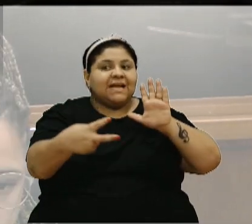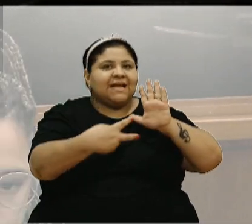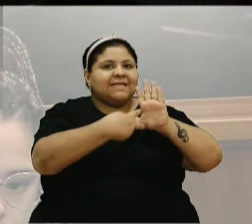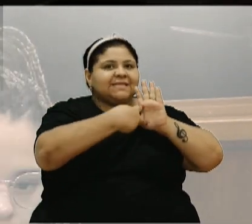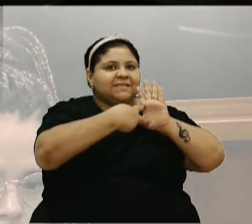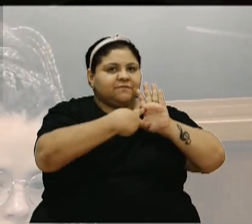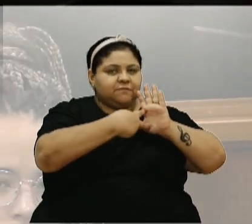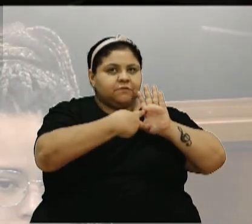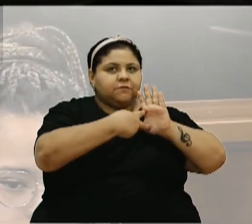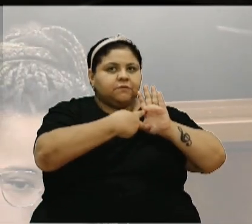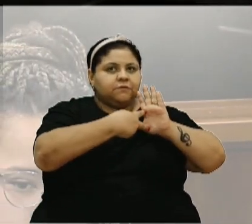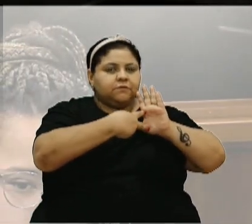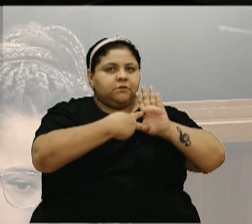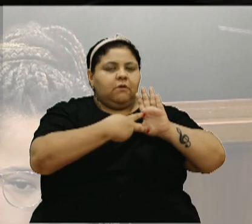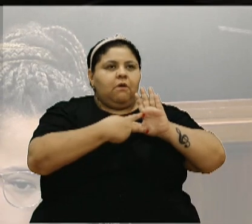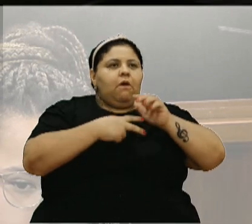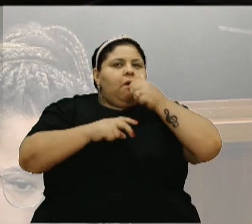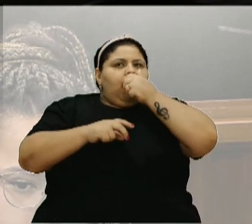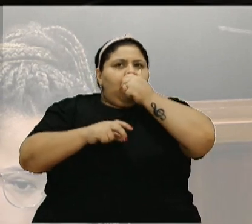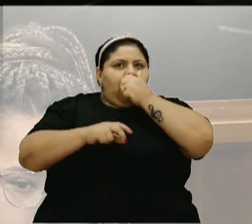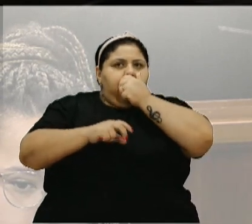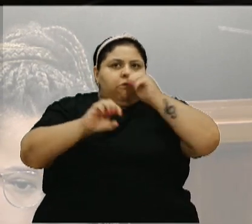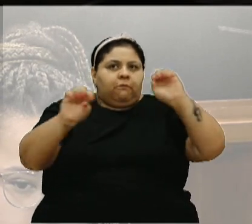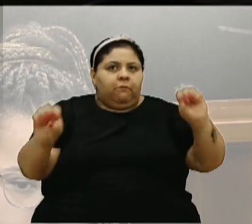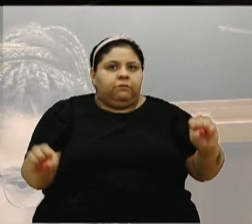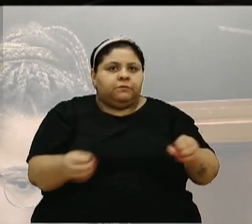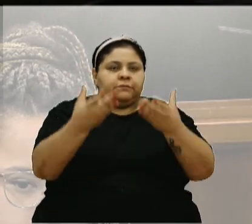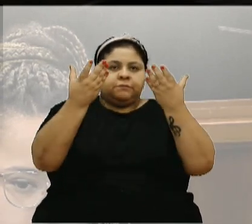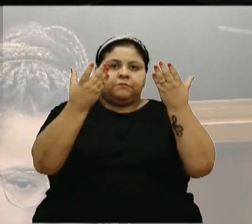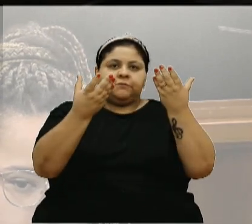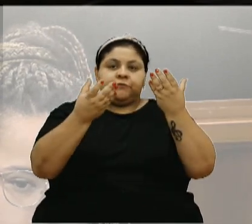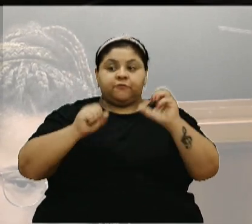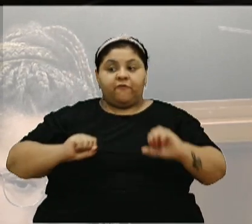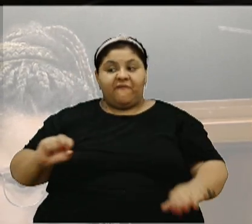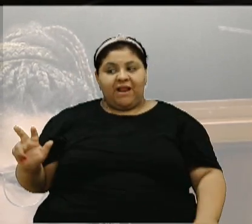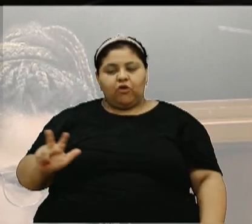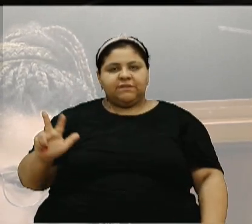atentos para que a festa seja valorizada